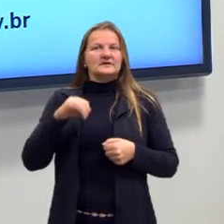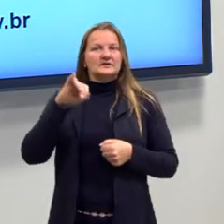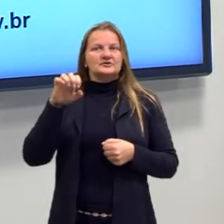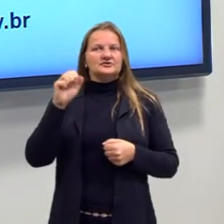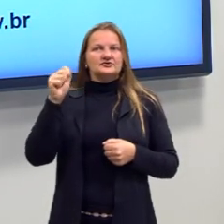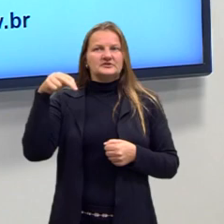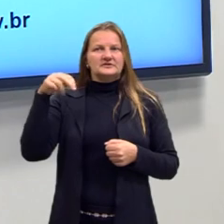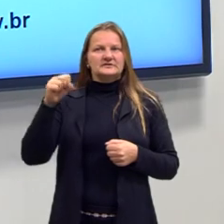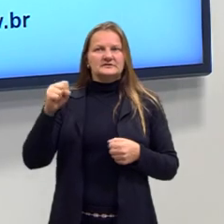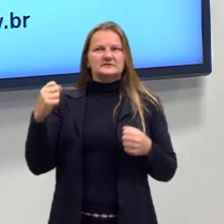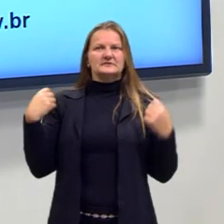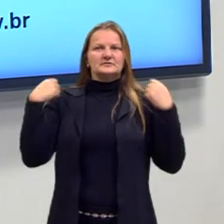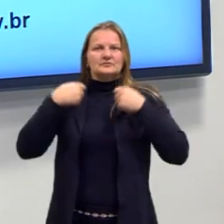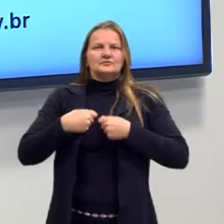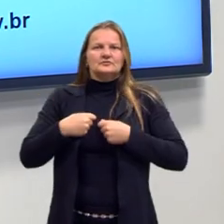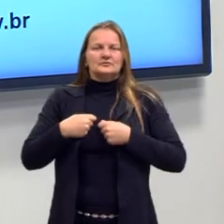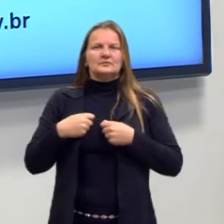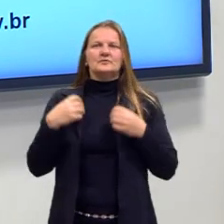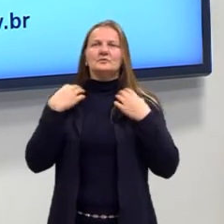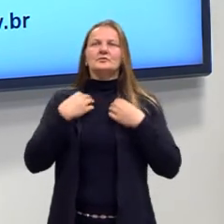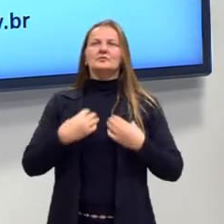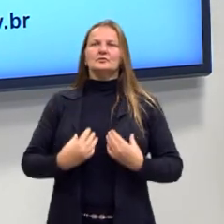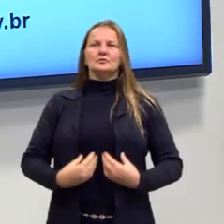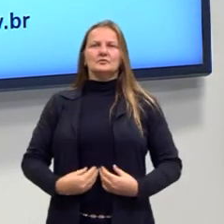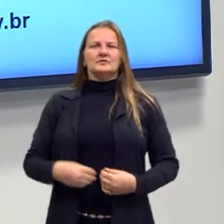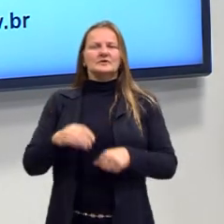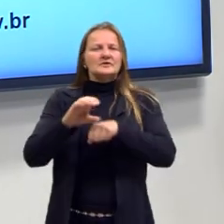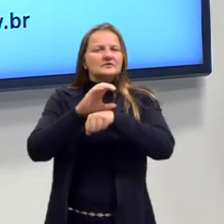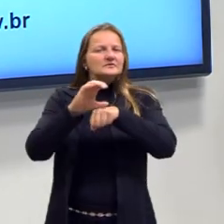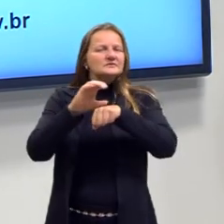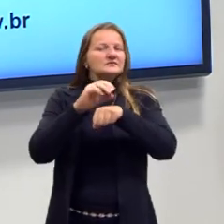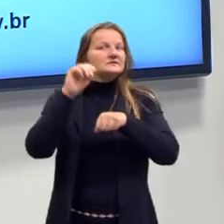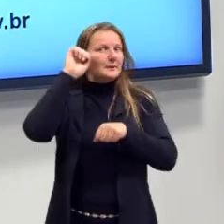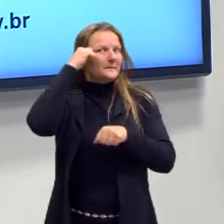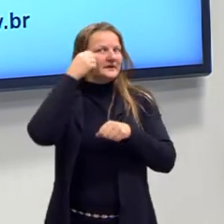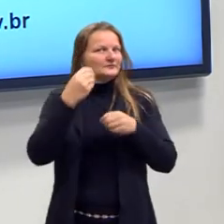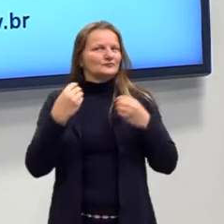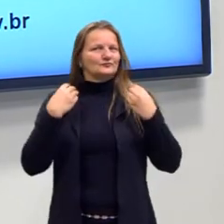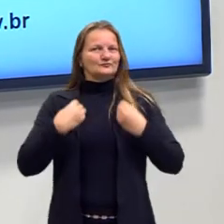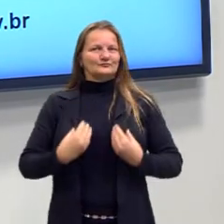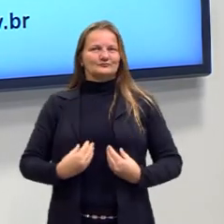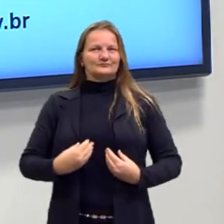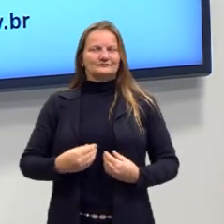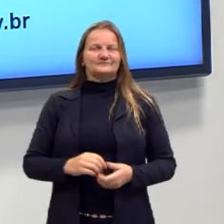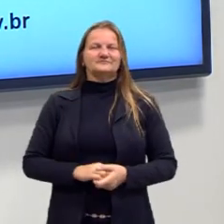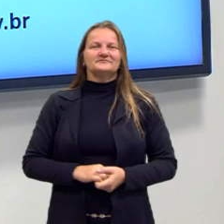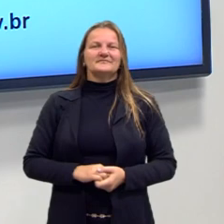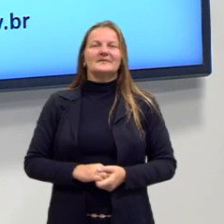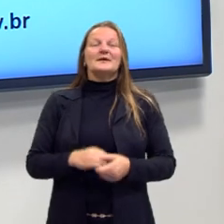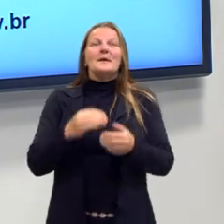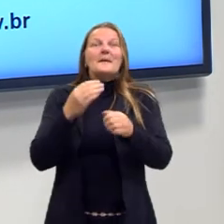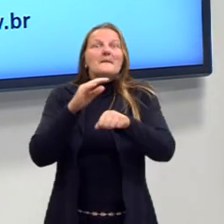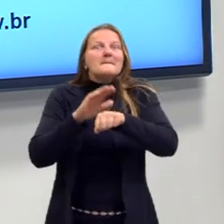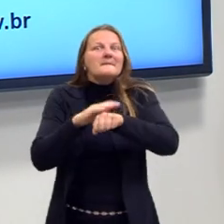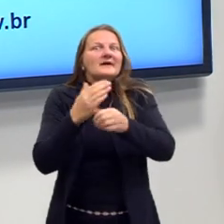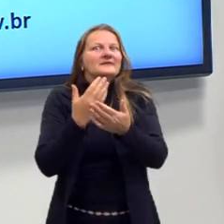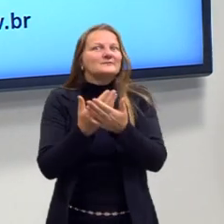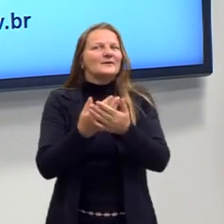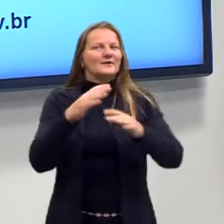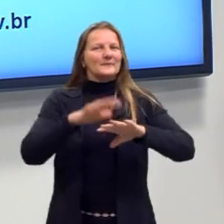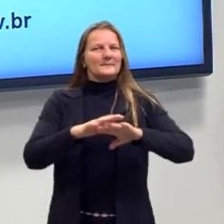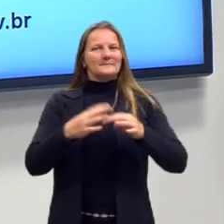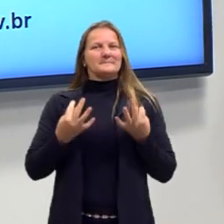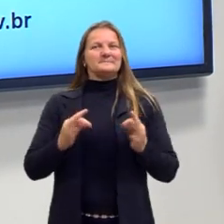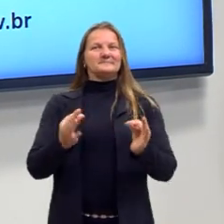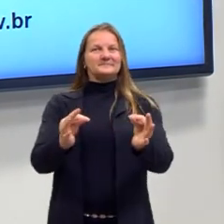pretas em moletom e uma echarpe em tons de cinza e preto vamos então para mais uma aula de matemática e